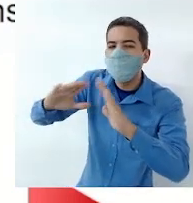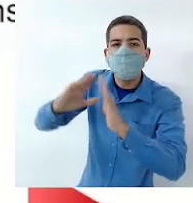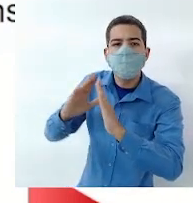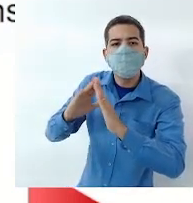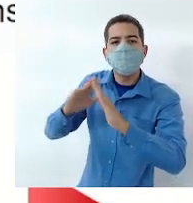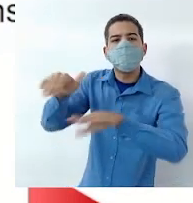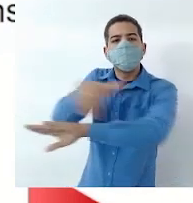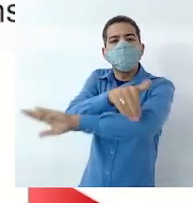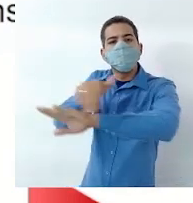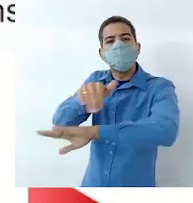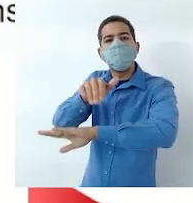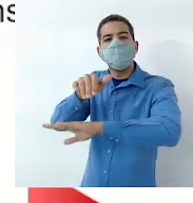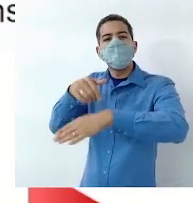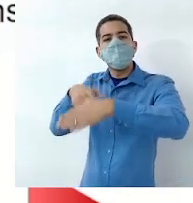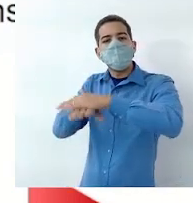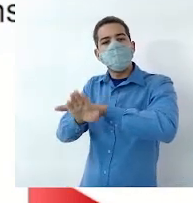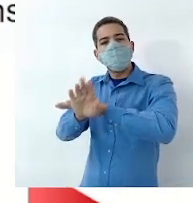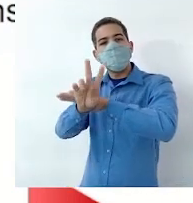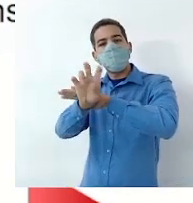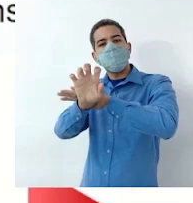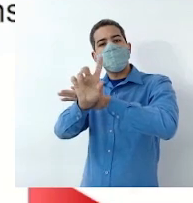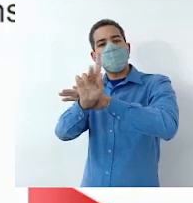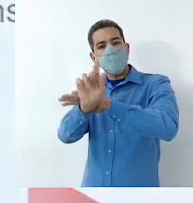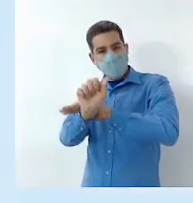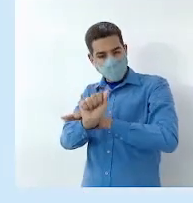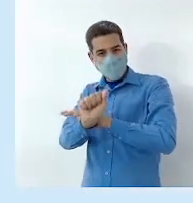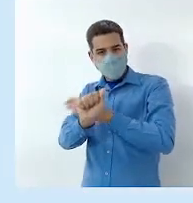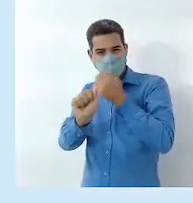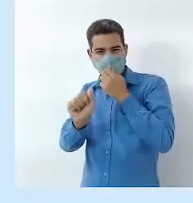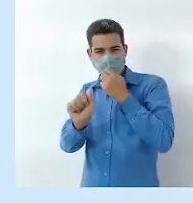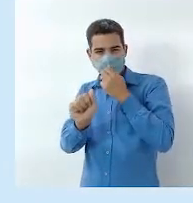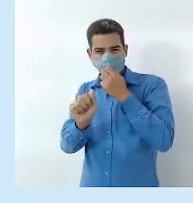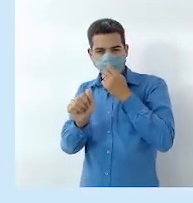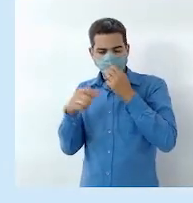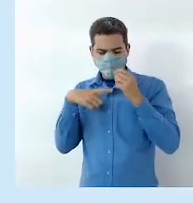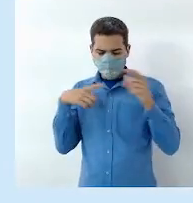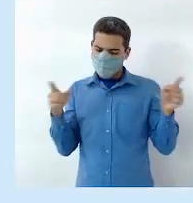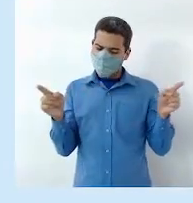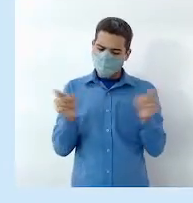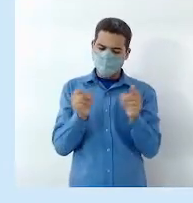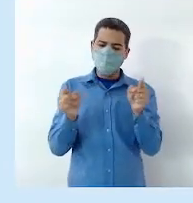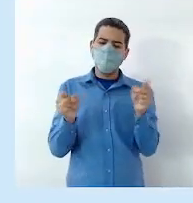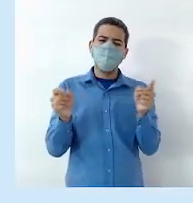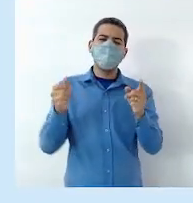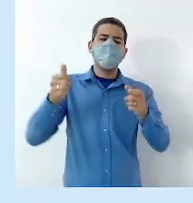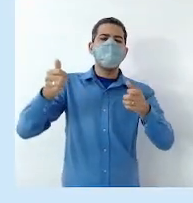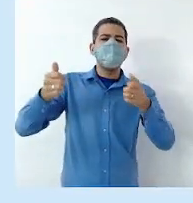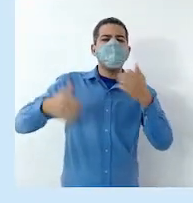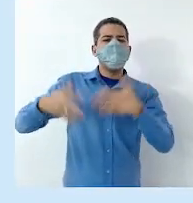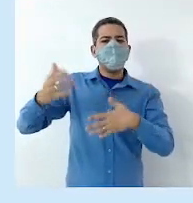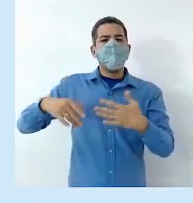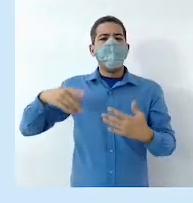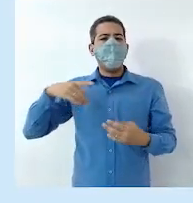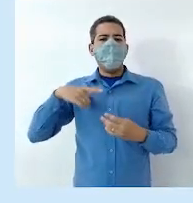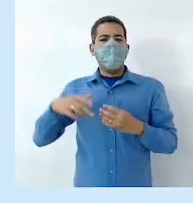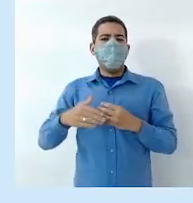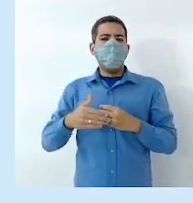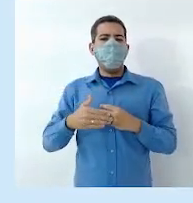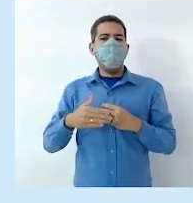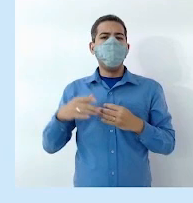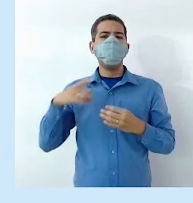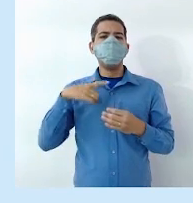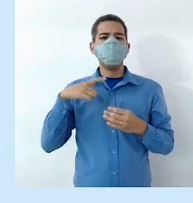Velha. Se vocês prestaram atenção, nesse pequeno trecho que eu trouxe para vocês, já traz o